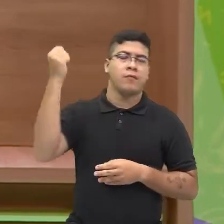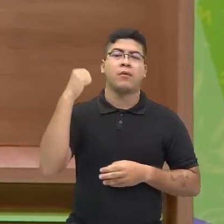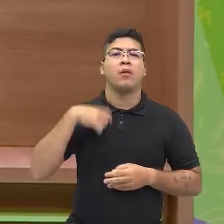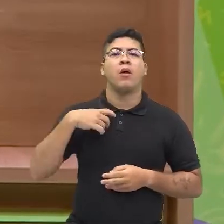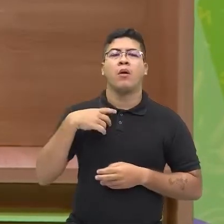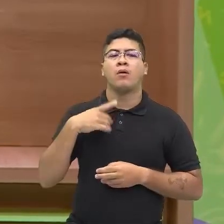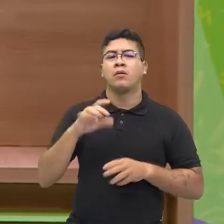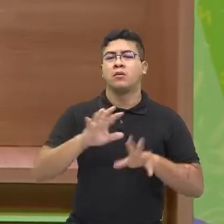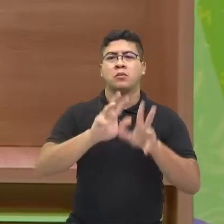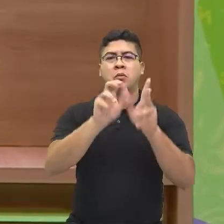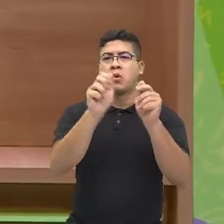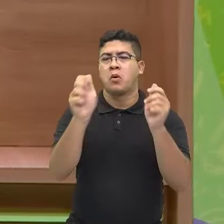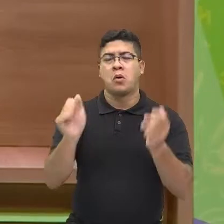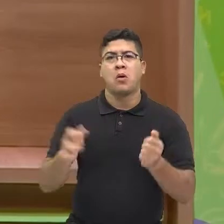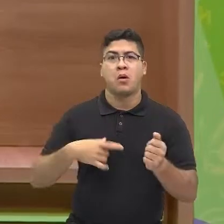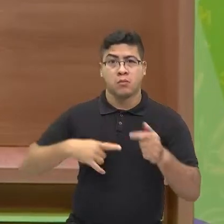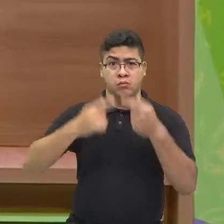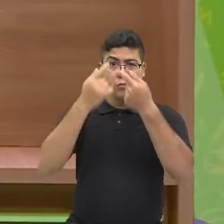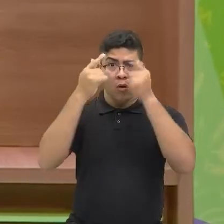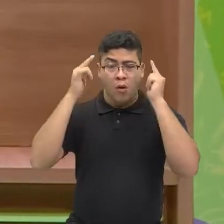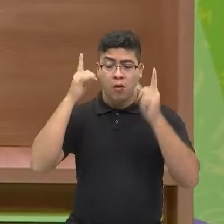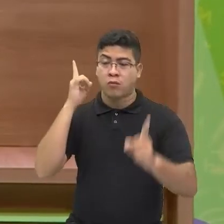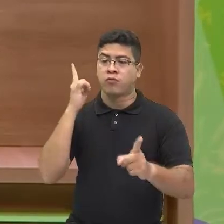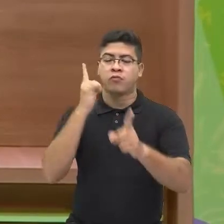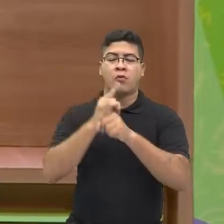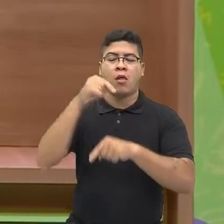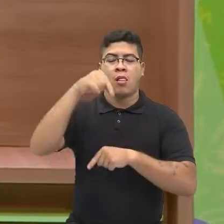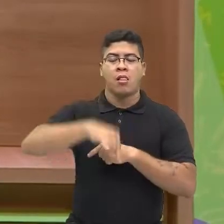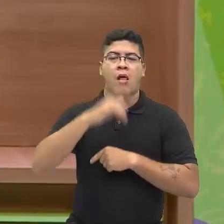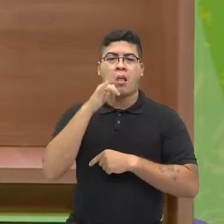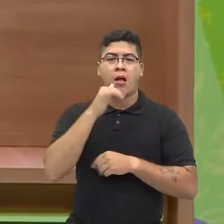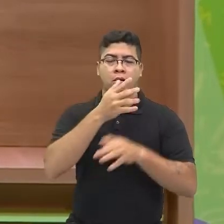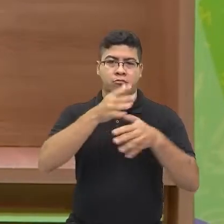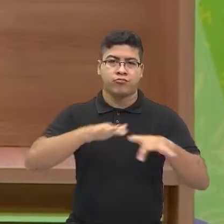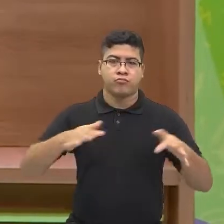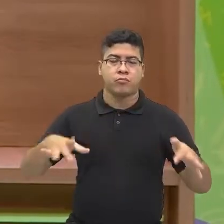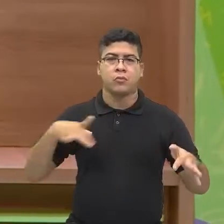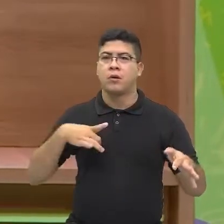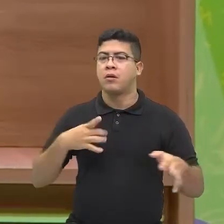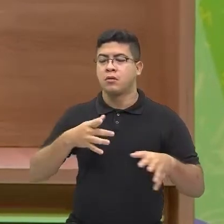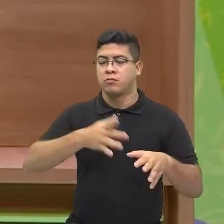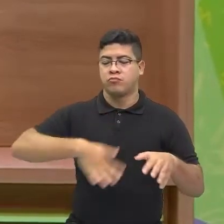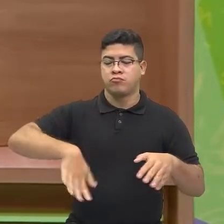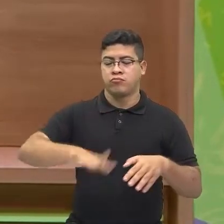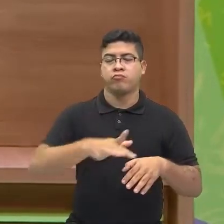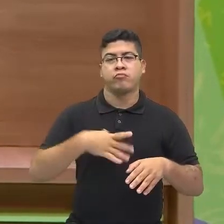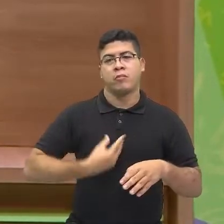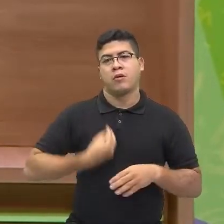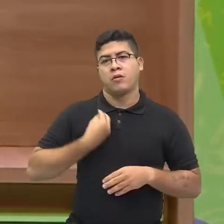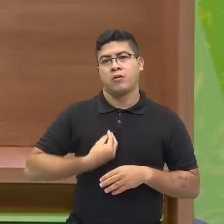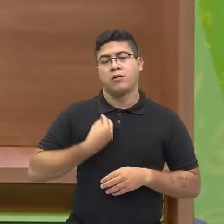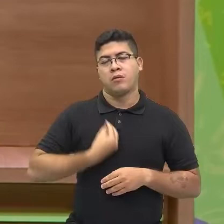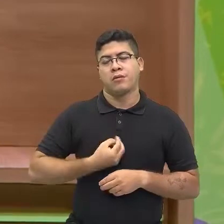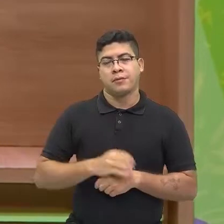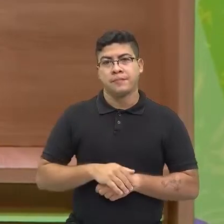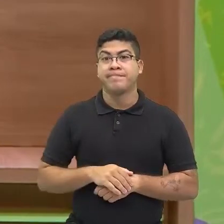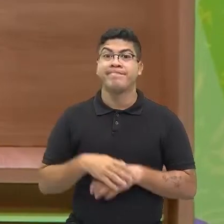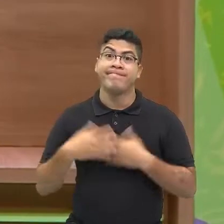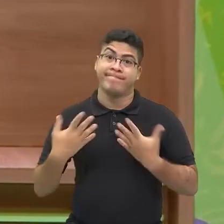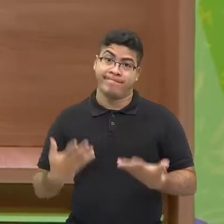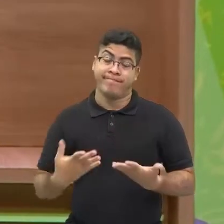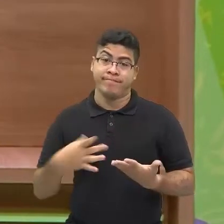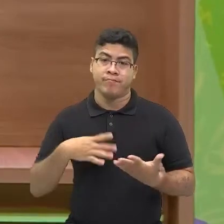Uma escultura grega que foi encontrada no fundo do mar que remete aos navegantes daquele período. Então, eles faziam